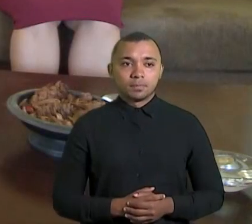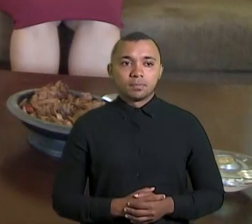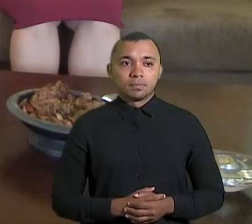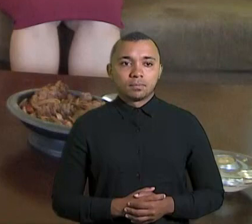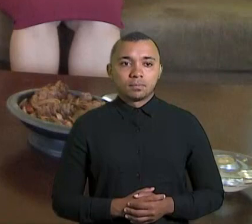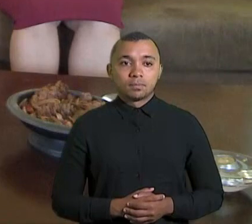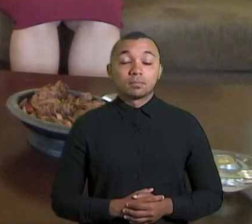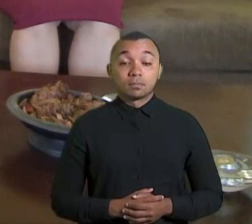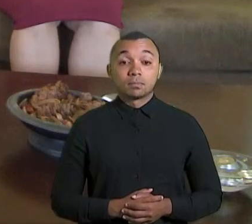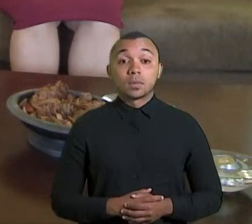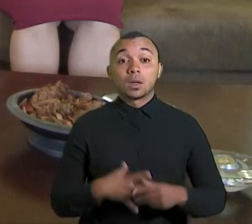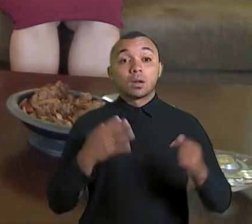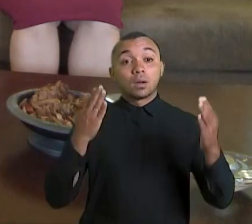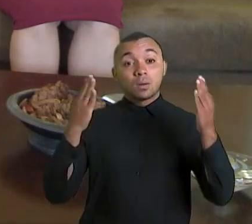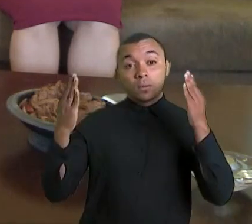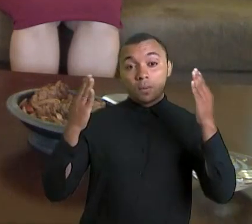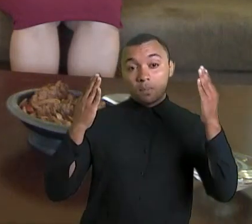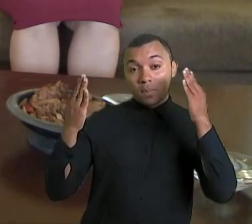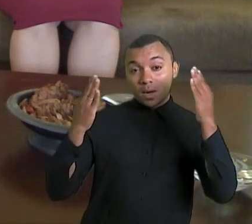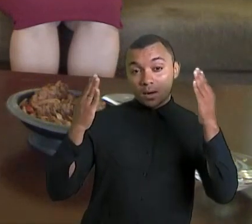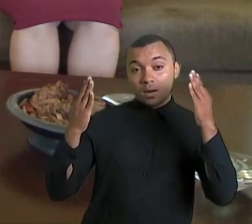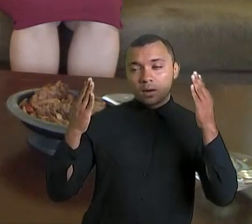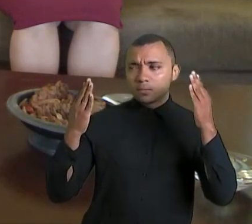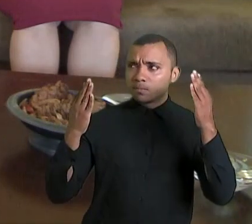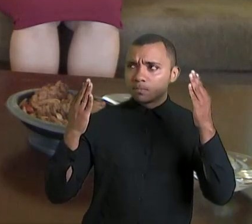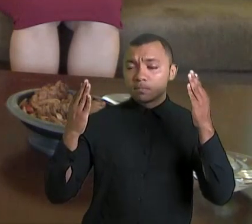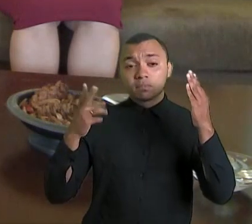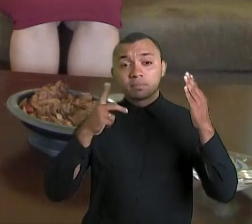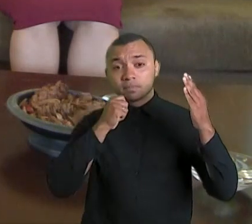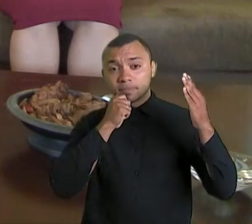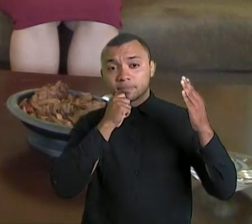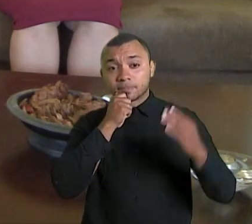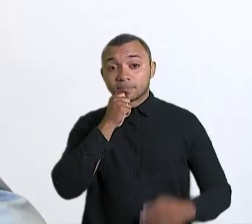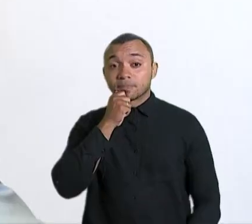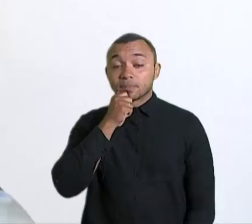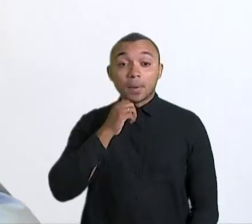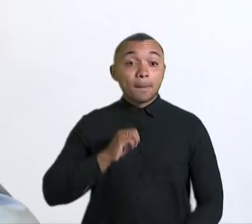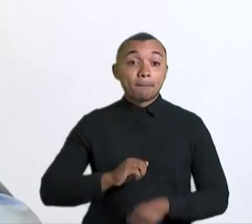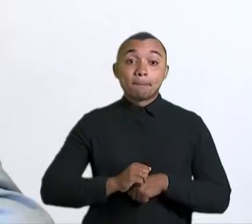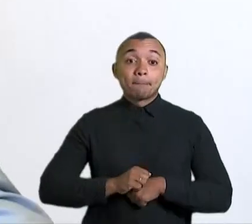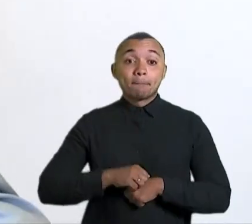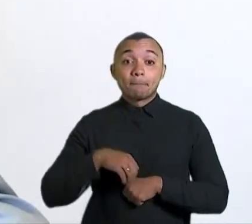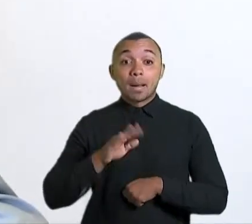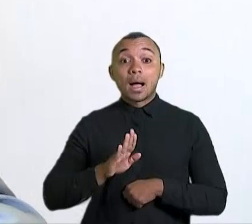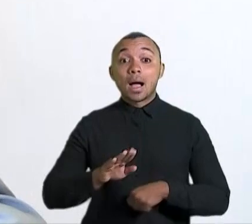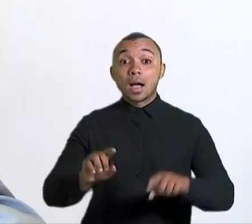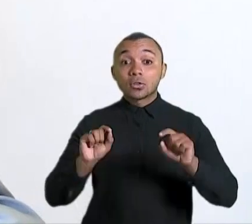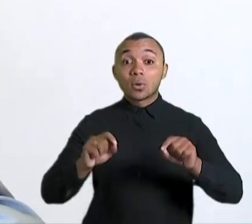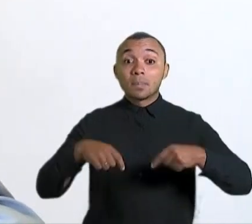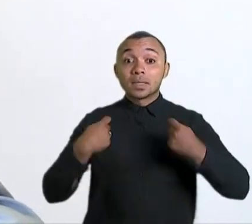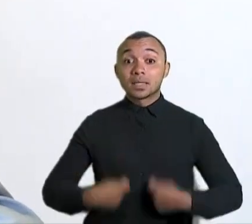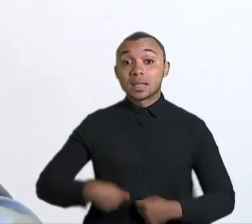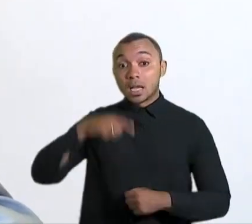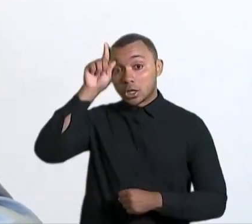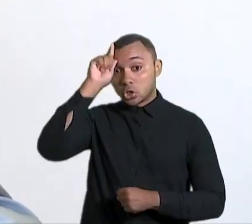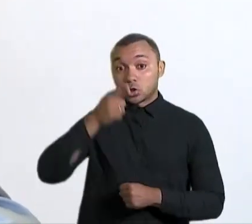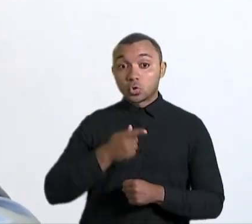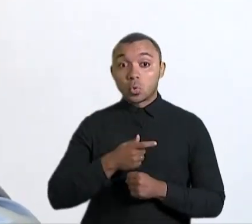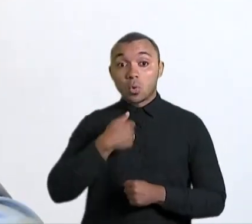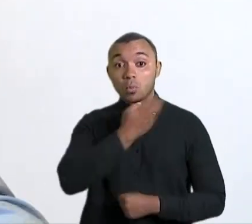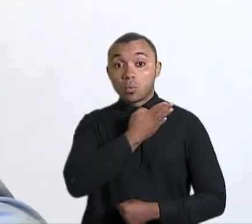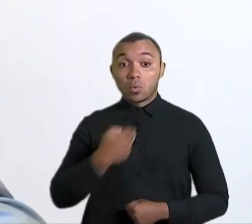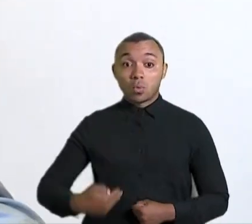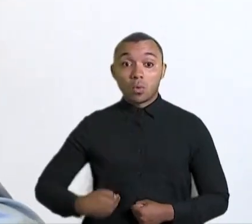A gente faz um balanço e percebe de que há uma necessidade maior, né, dos gestores públicos